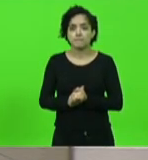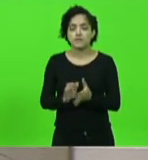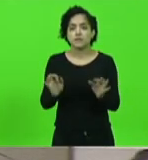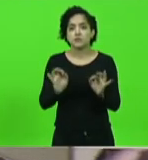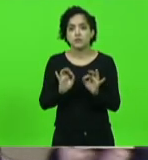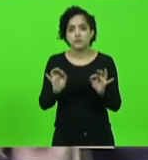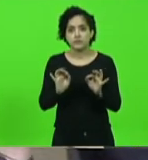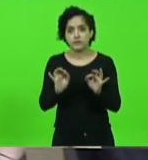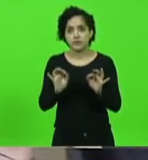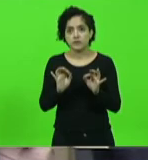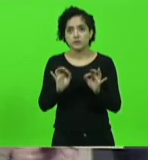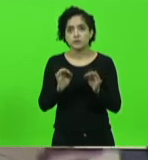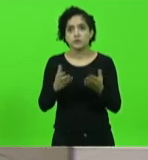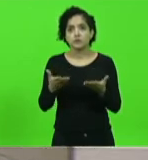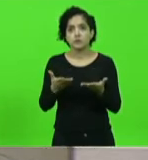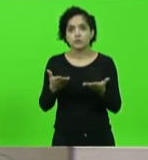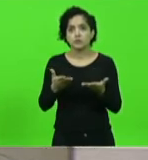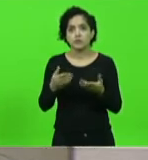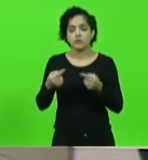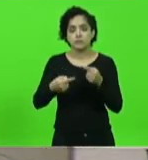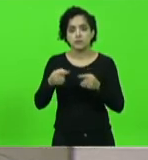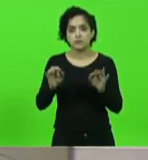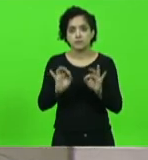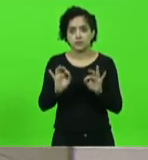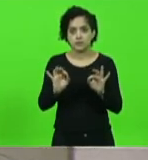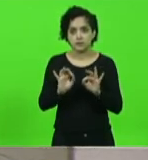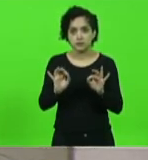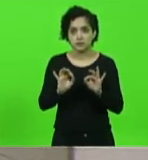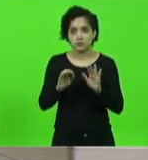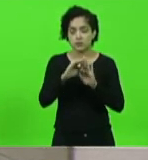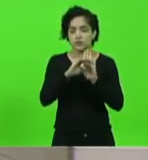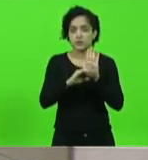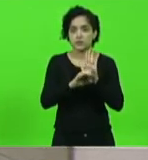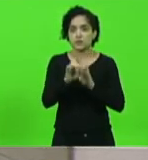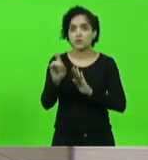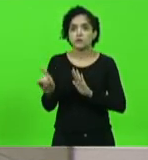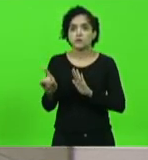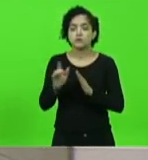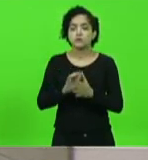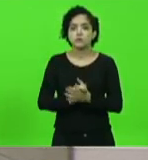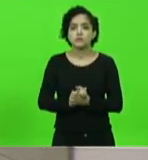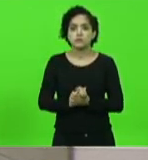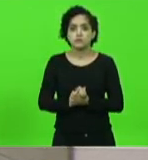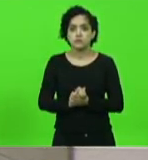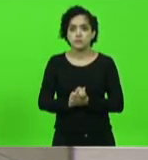mais nada para deliberarmos na ordem do dia.